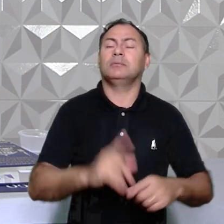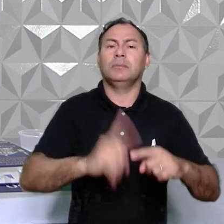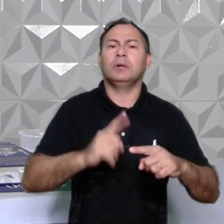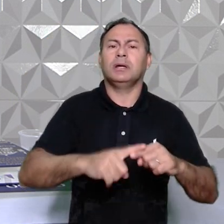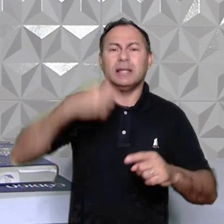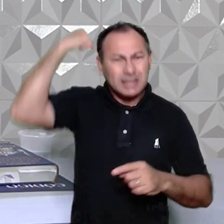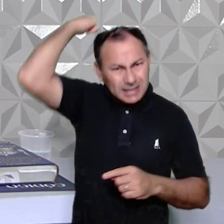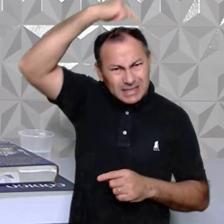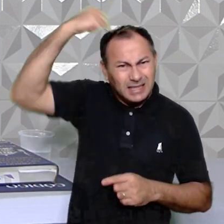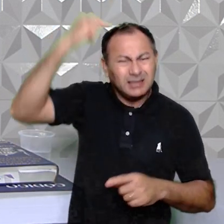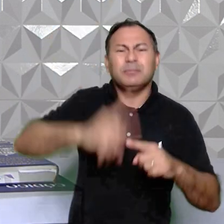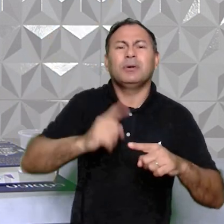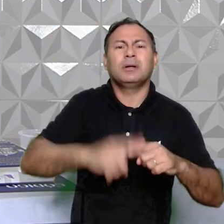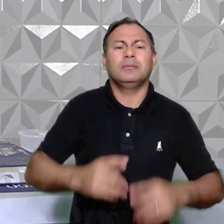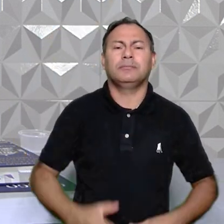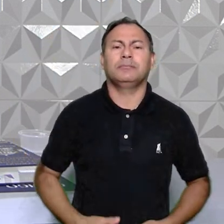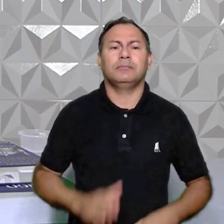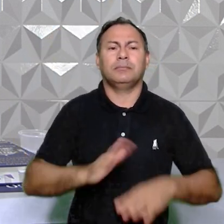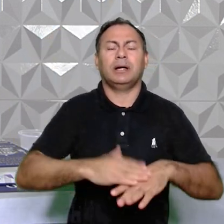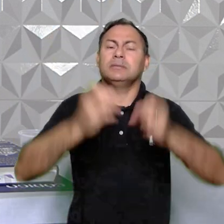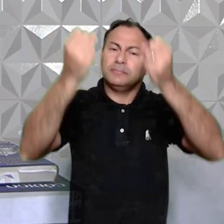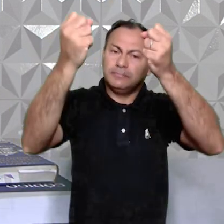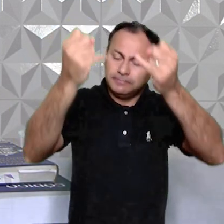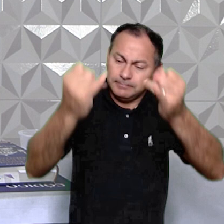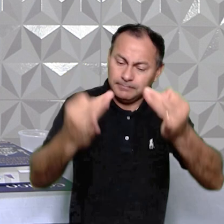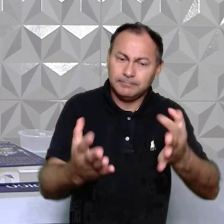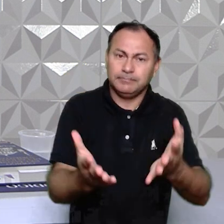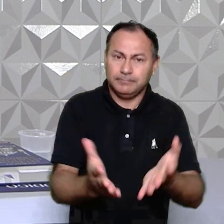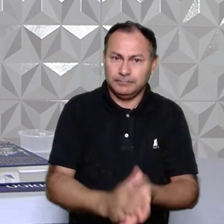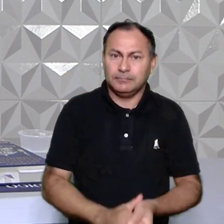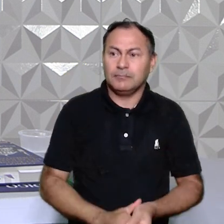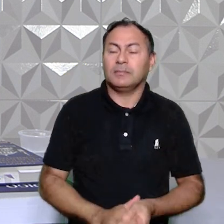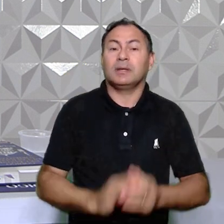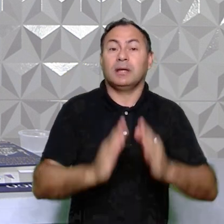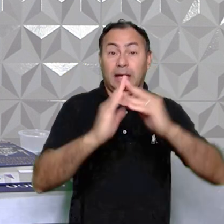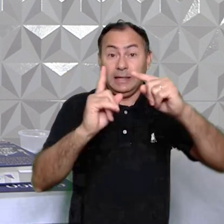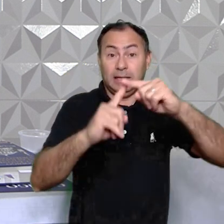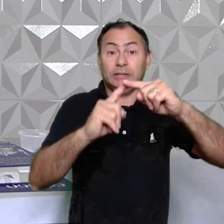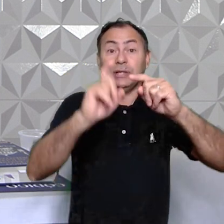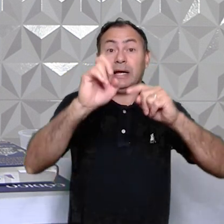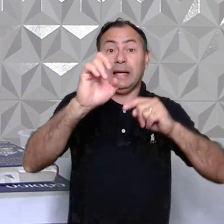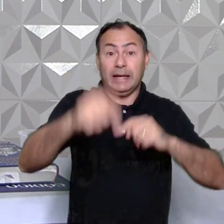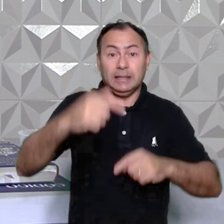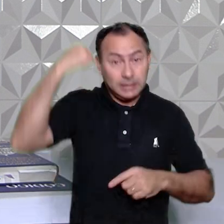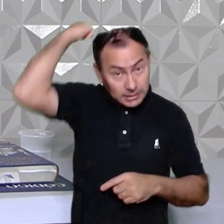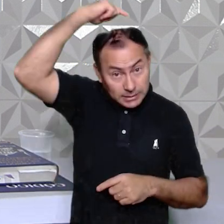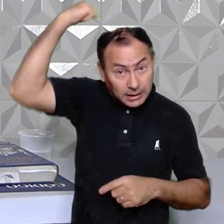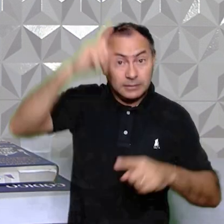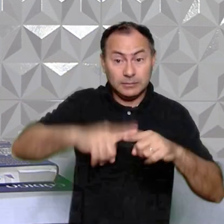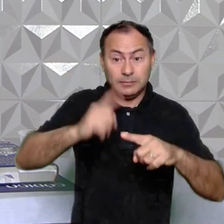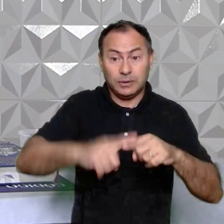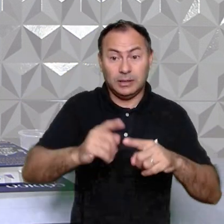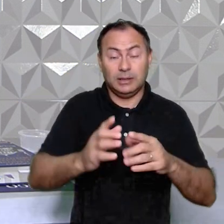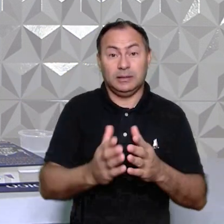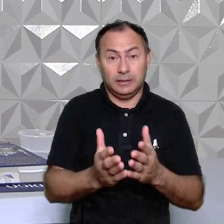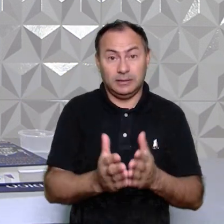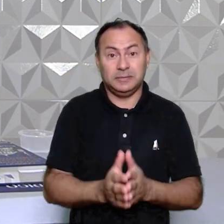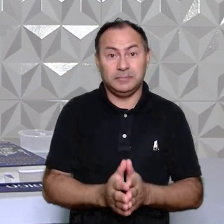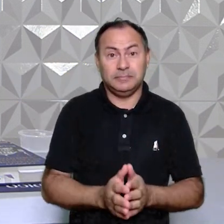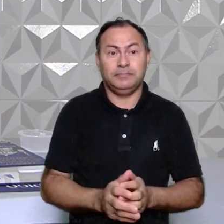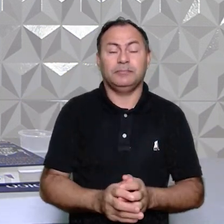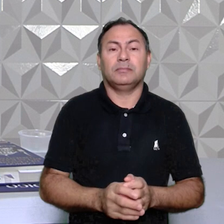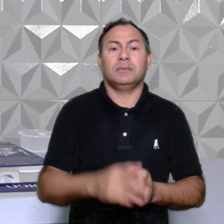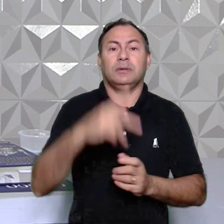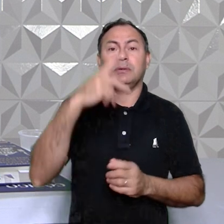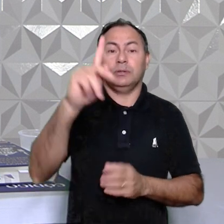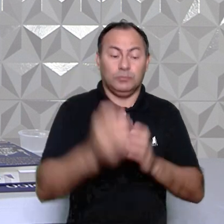é santa? Está mais do que explicado, né? Ela é santa porque